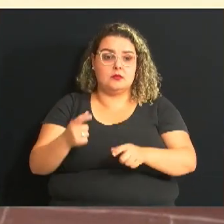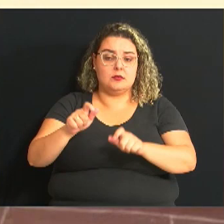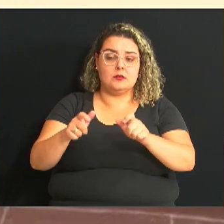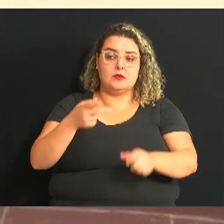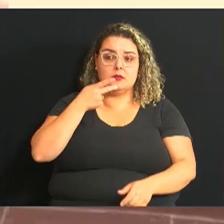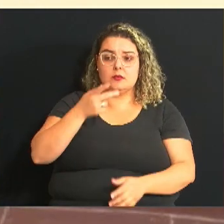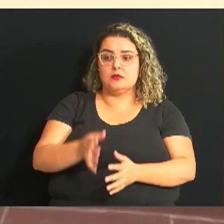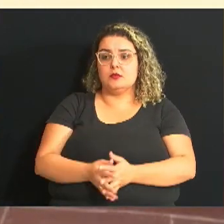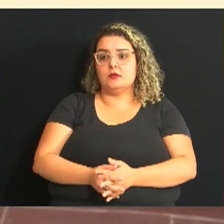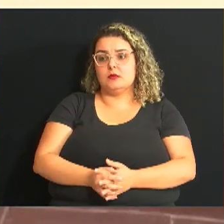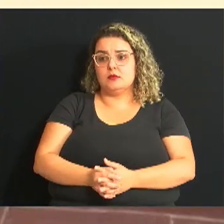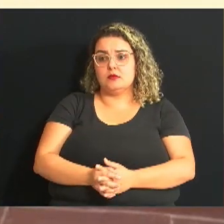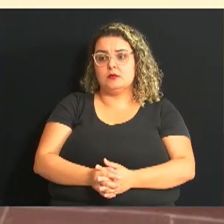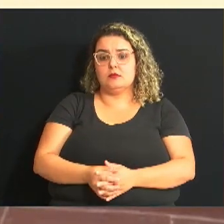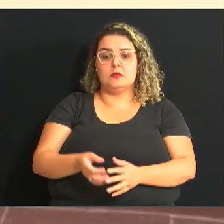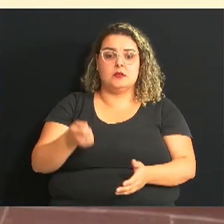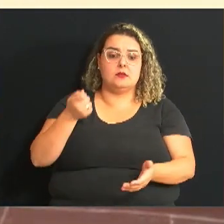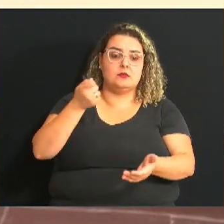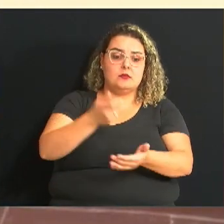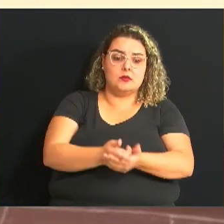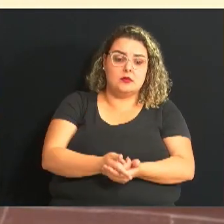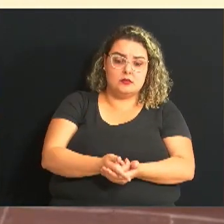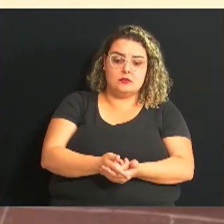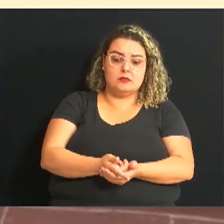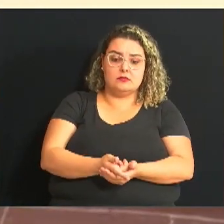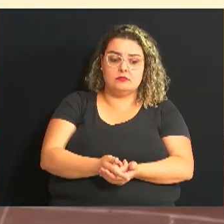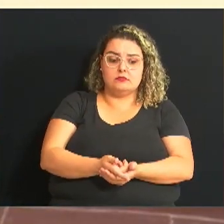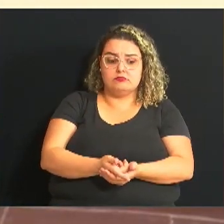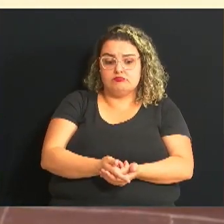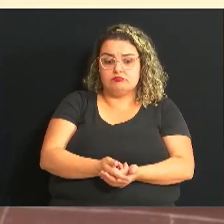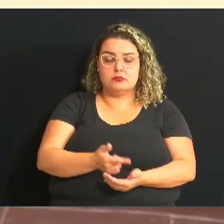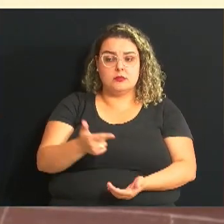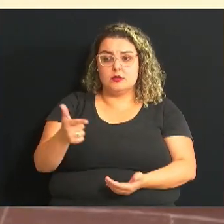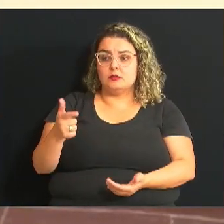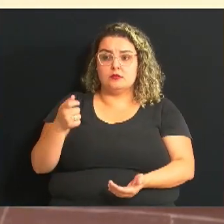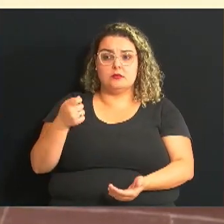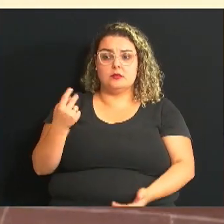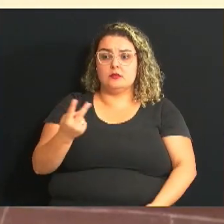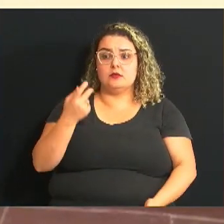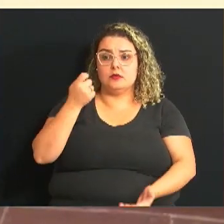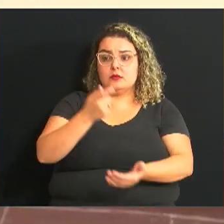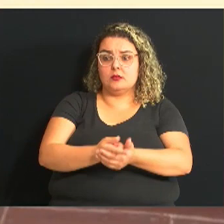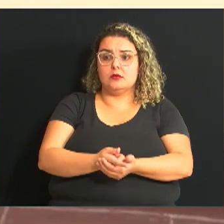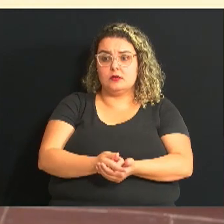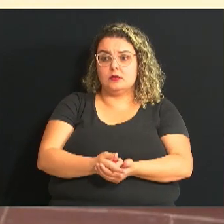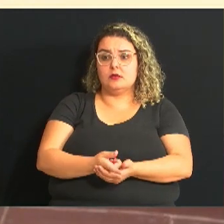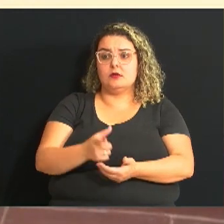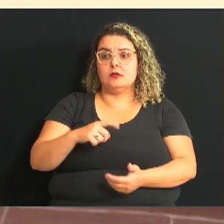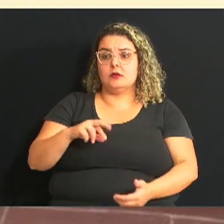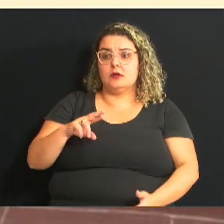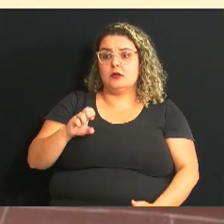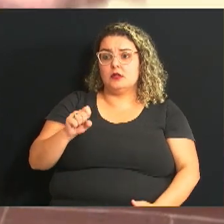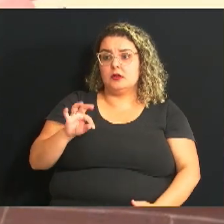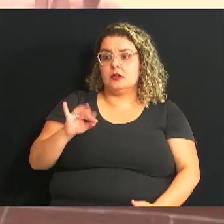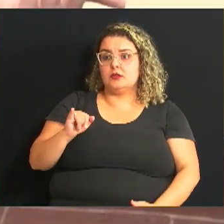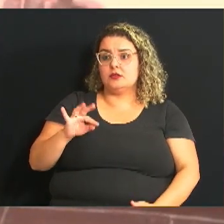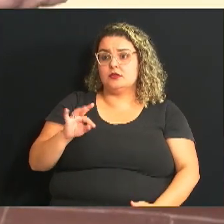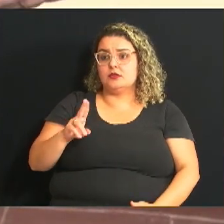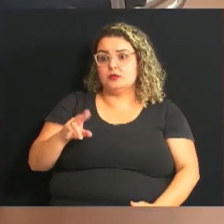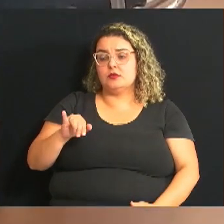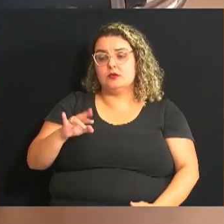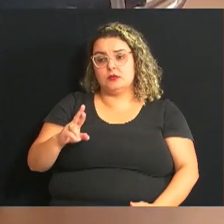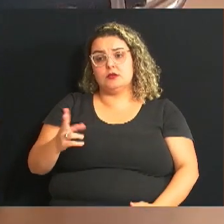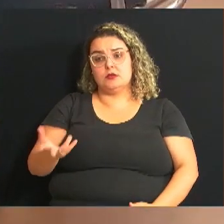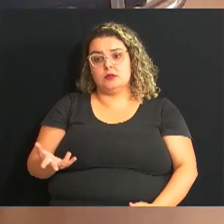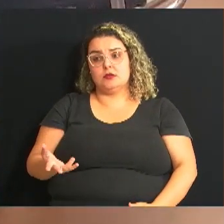eu vou pagar e eu não tenho valor a pagar, eu tenho a restituir. E eu acho que essa é uma informação